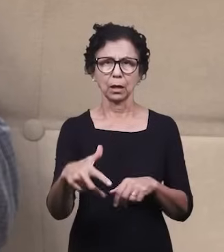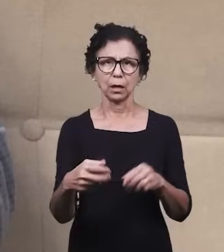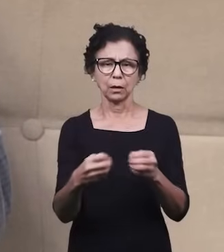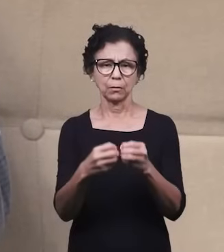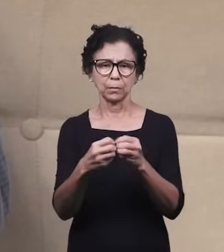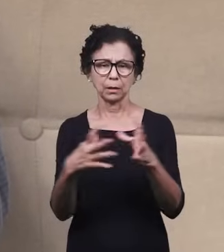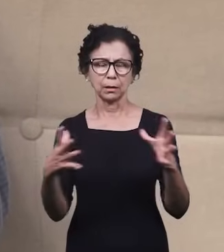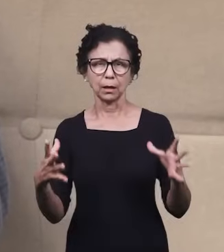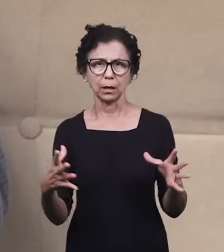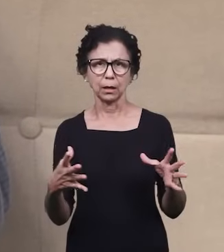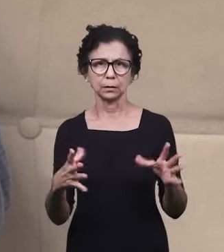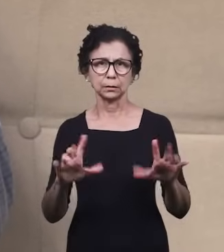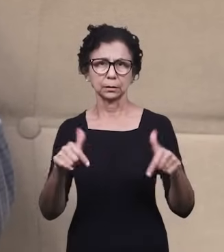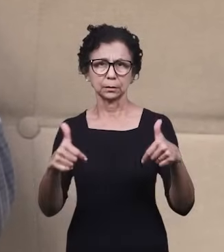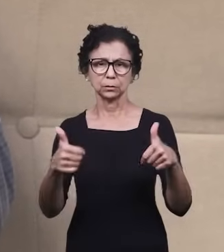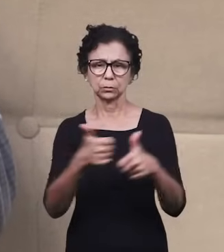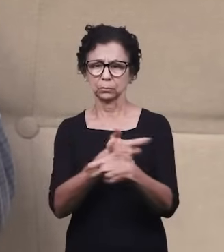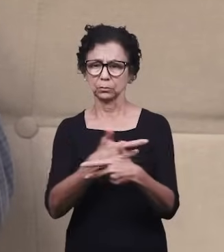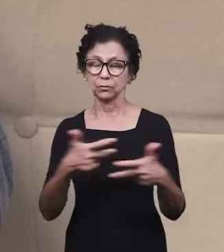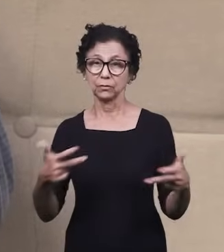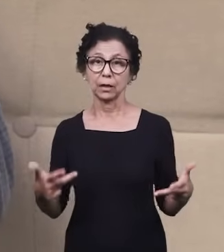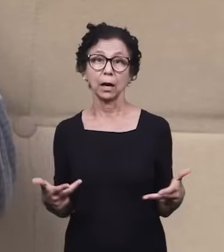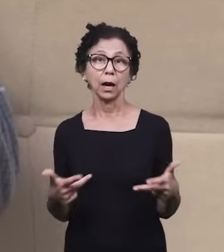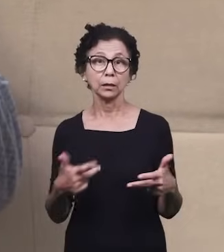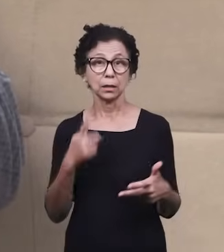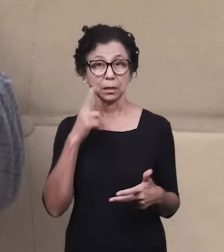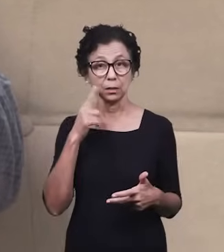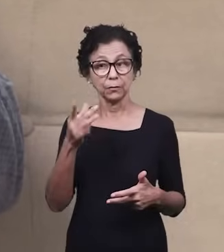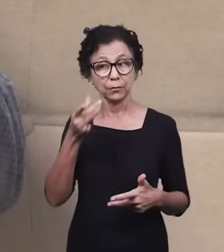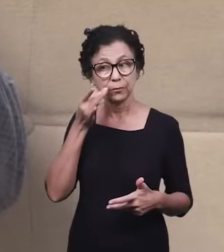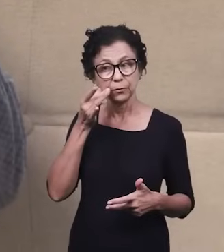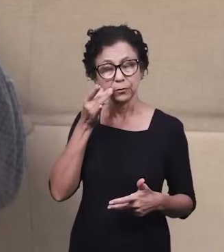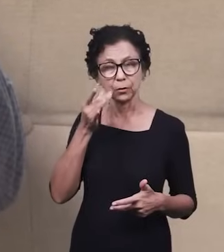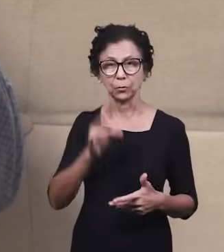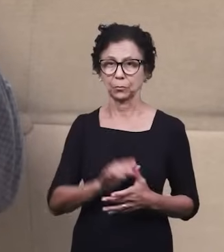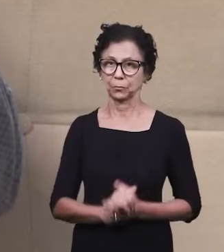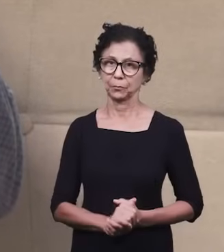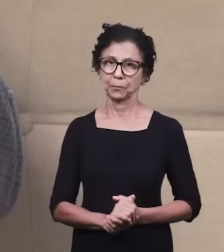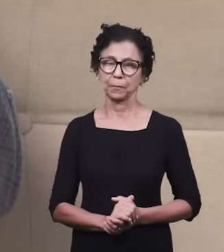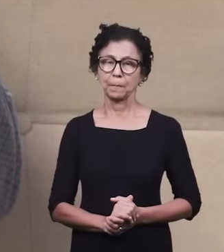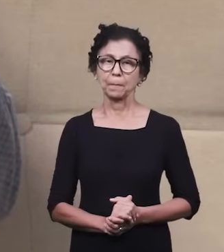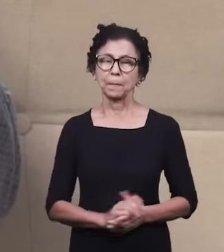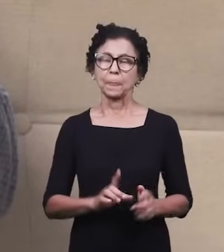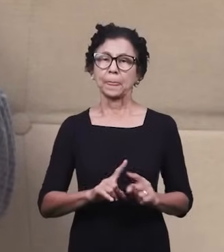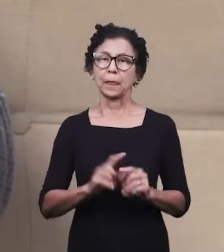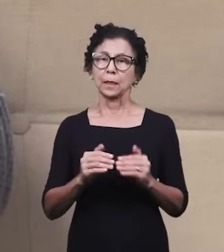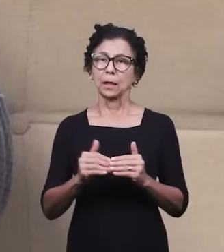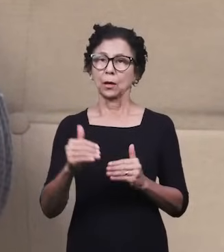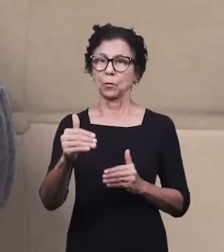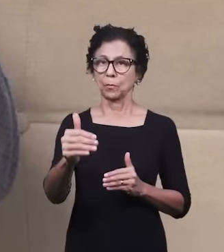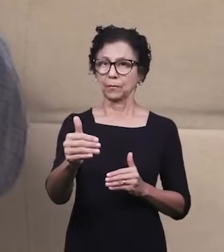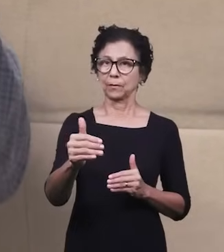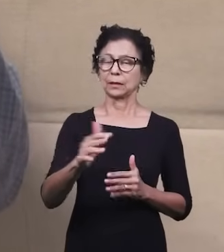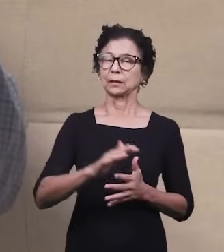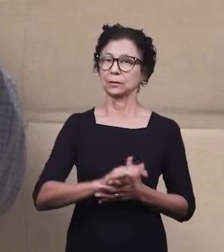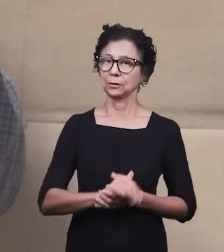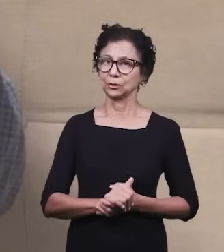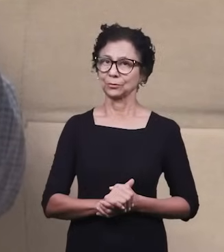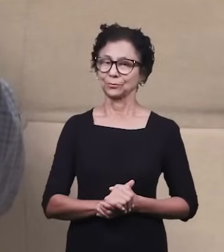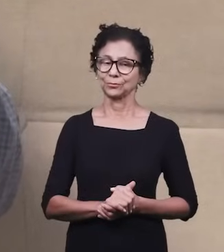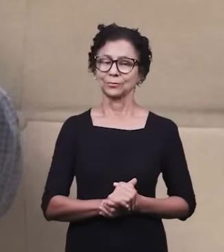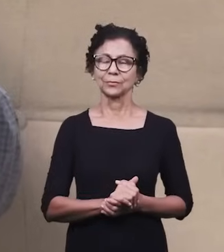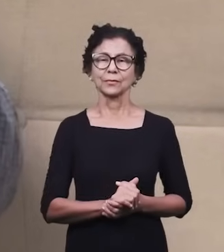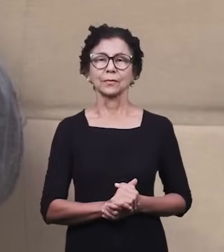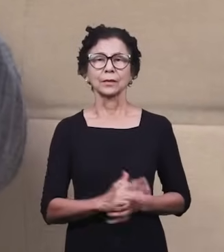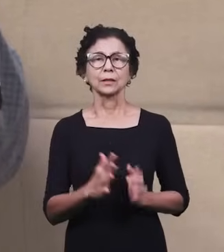ele agora, ele vai conhecer um outro Jesus. O Jesus que é o Salvador,